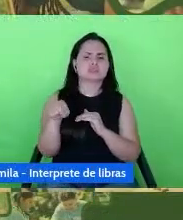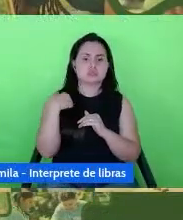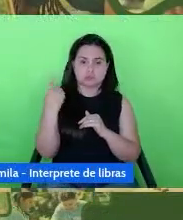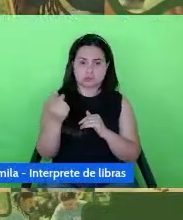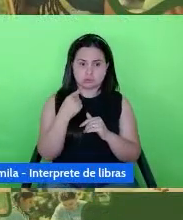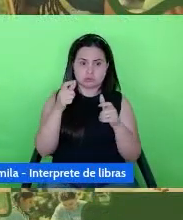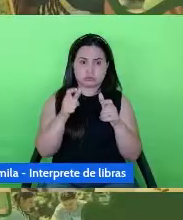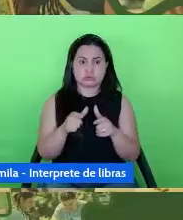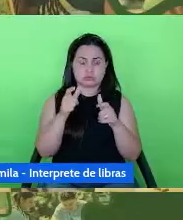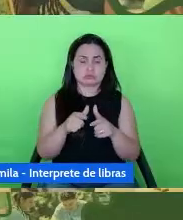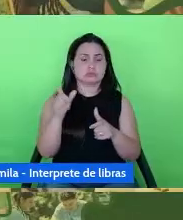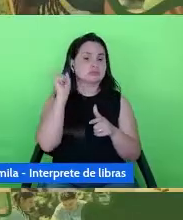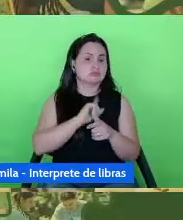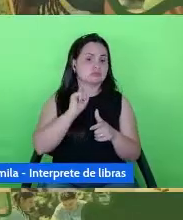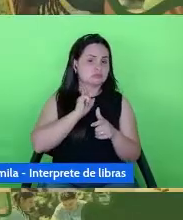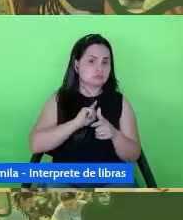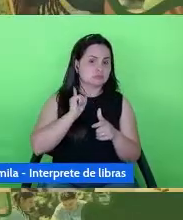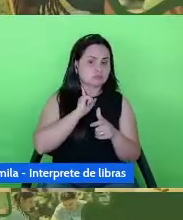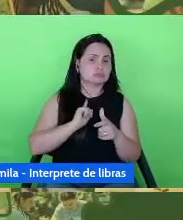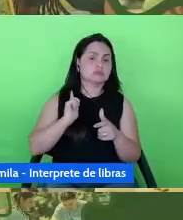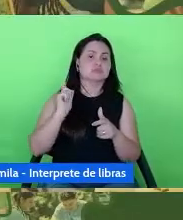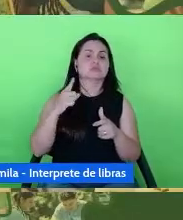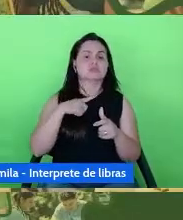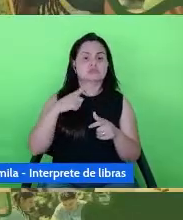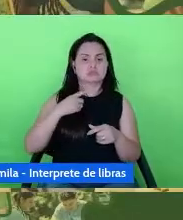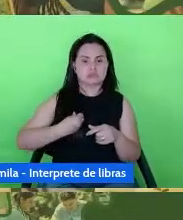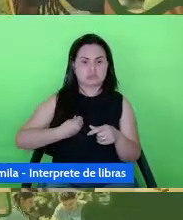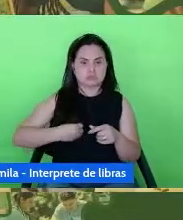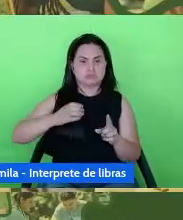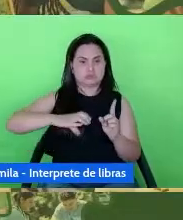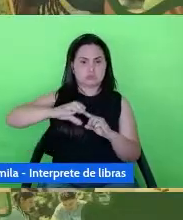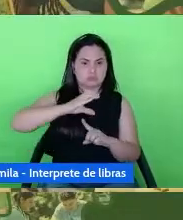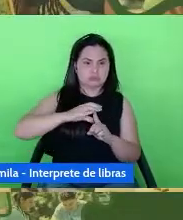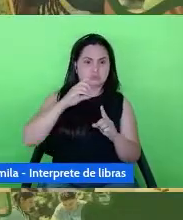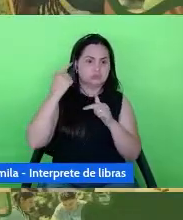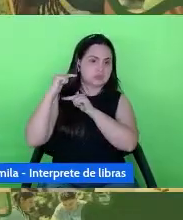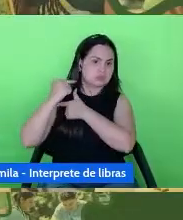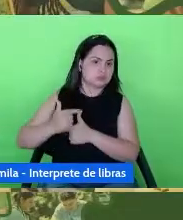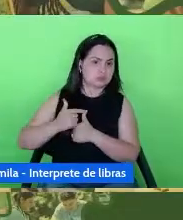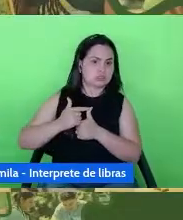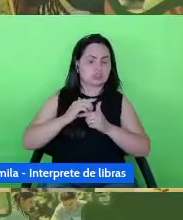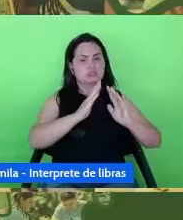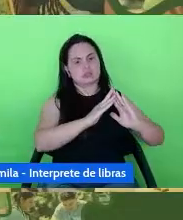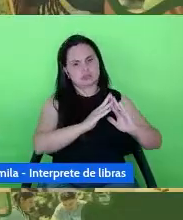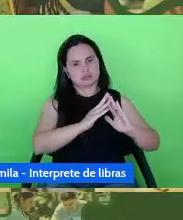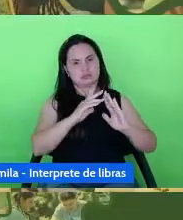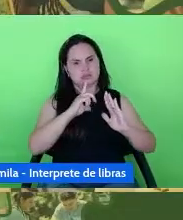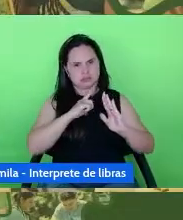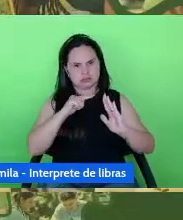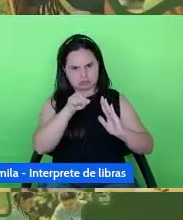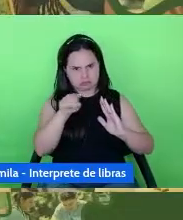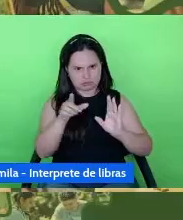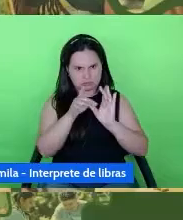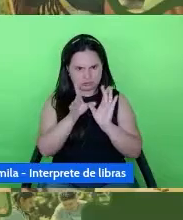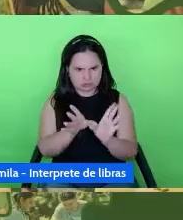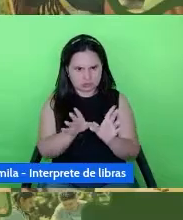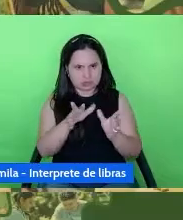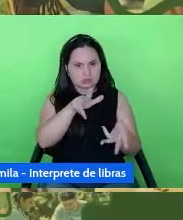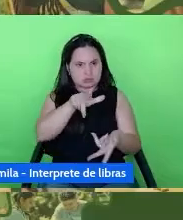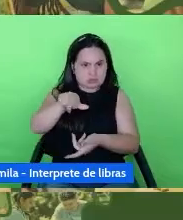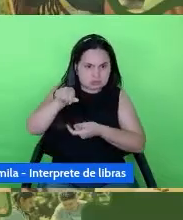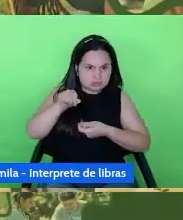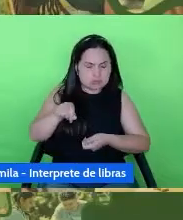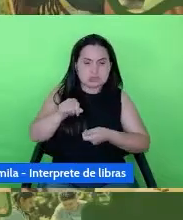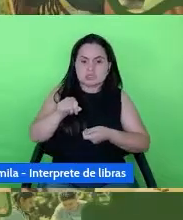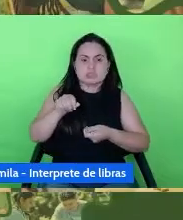Minas Gerais, nós cultivamos aí a vida comunitária, tradicional, o quintal da casa. Você está disposto a viver num planeta onde